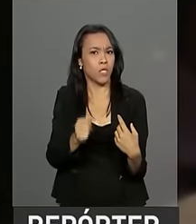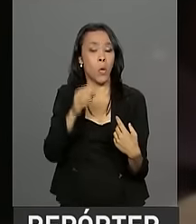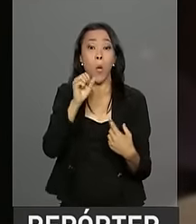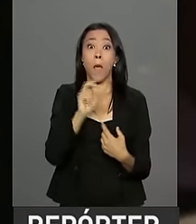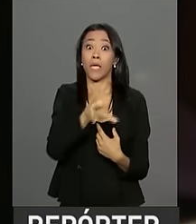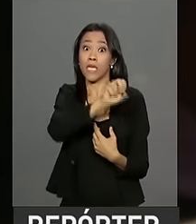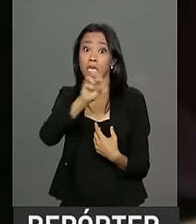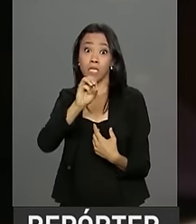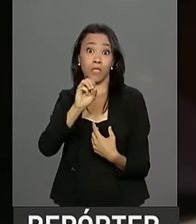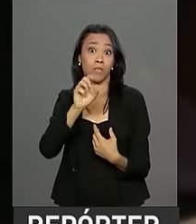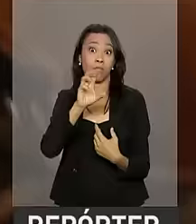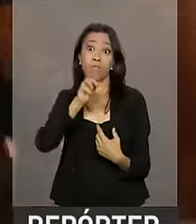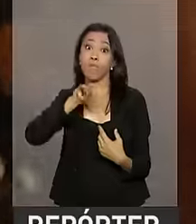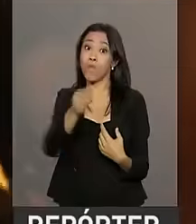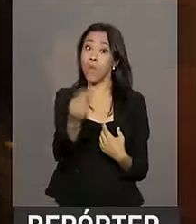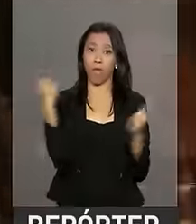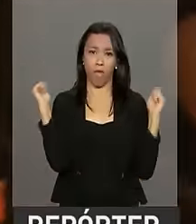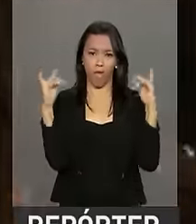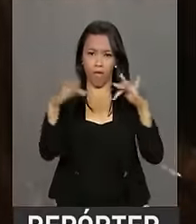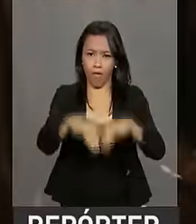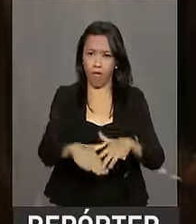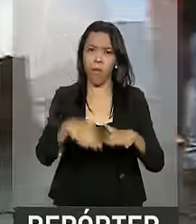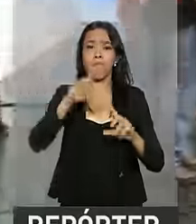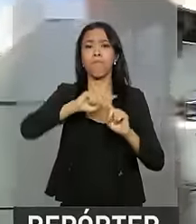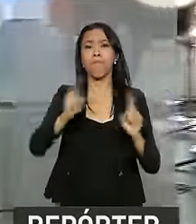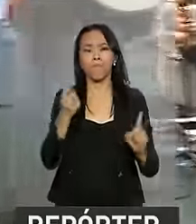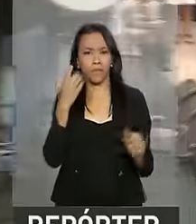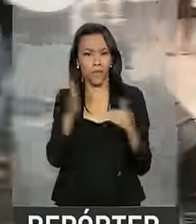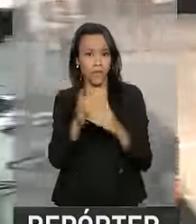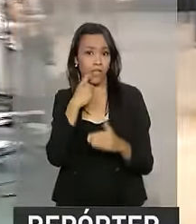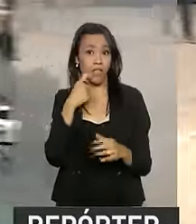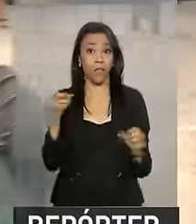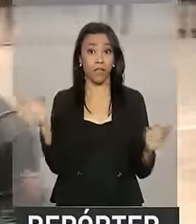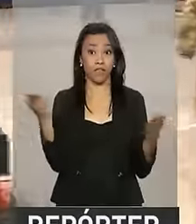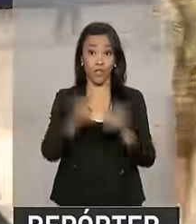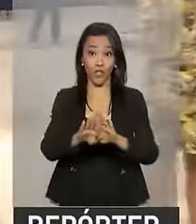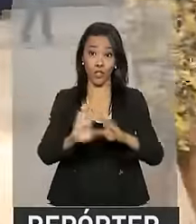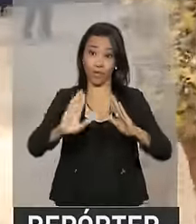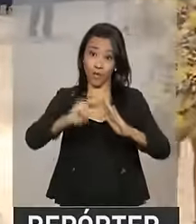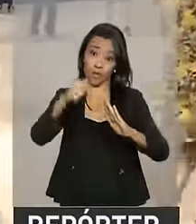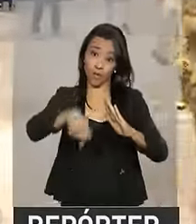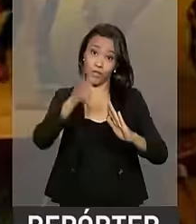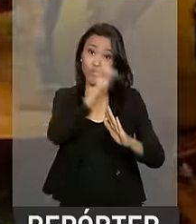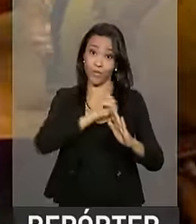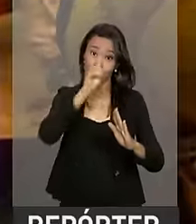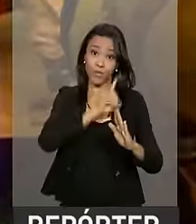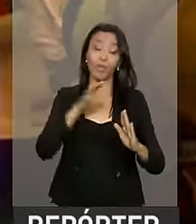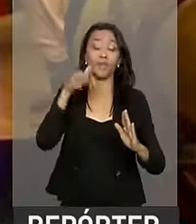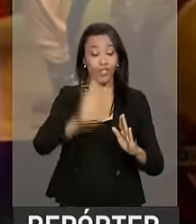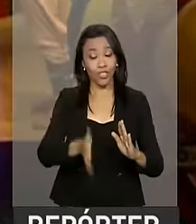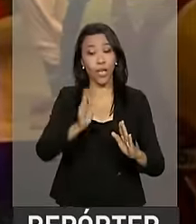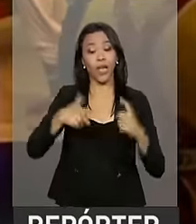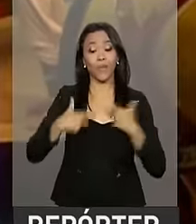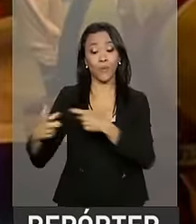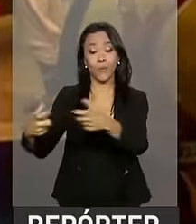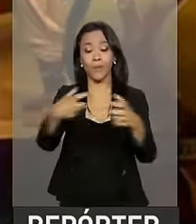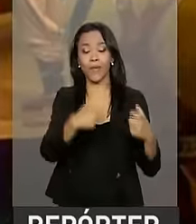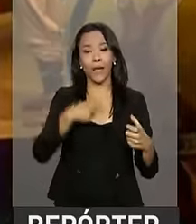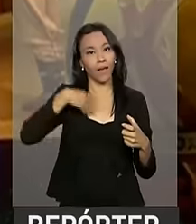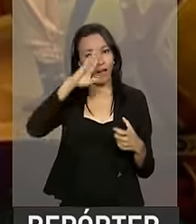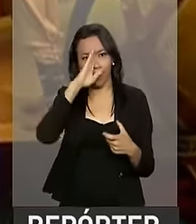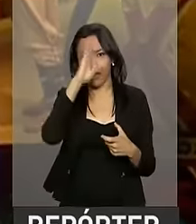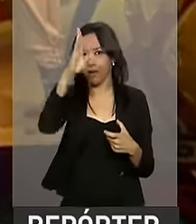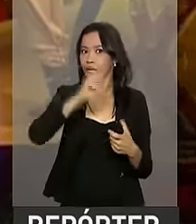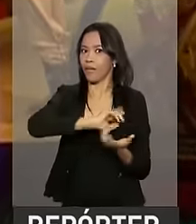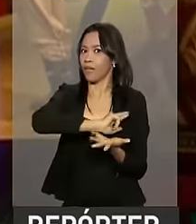visitantes foi atingida na última sextafeira mas a casa Brasil só fechou as portas neste domingo o espaço já foi ponto de referência do